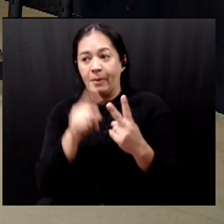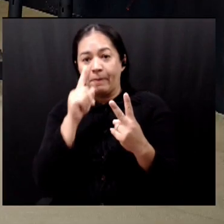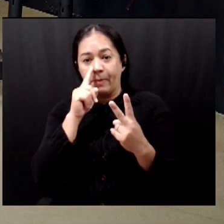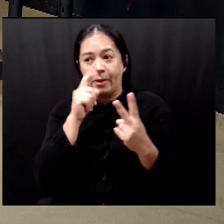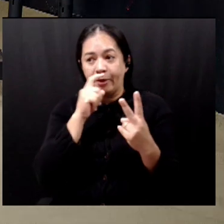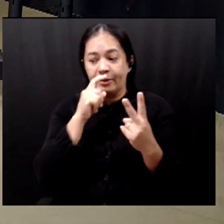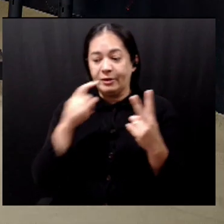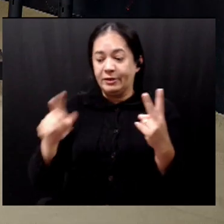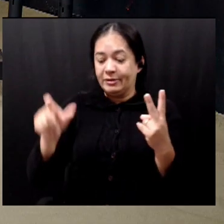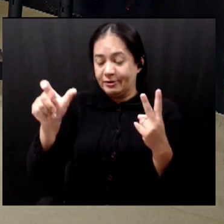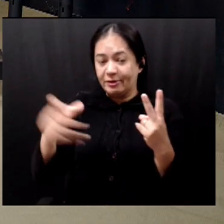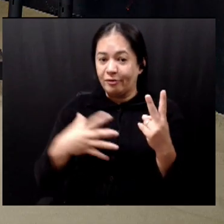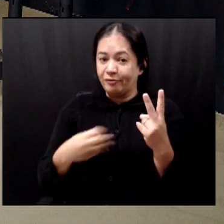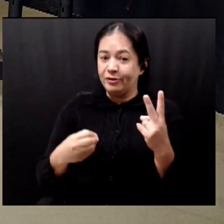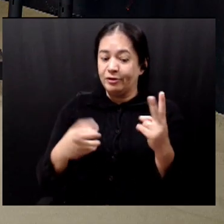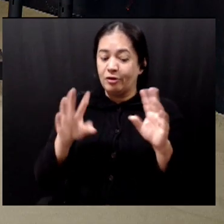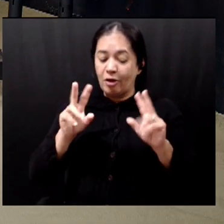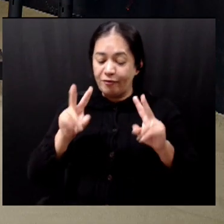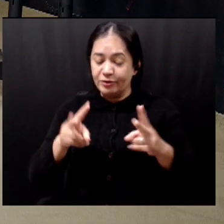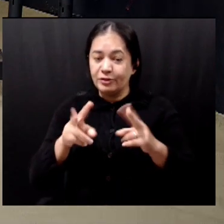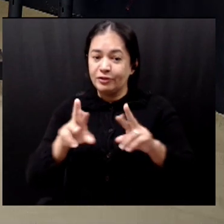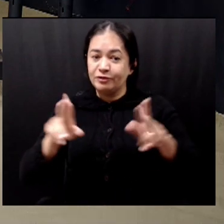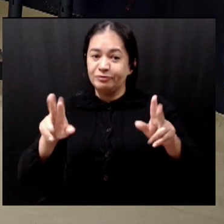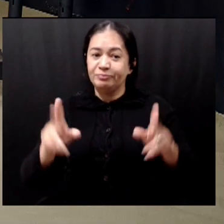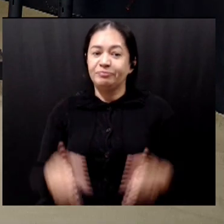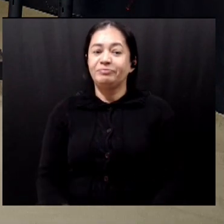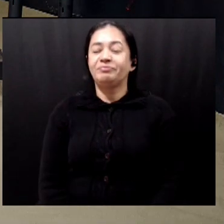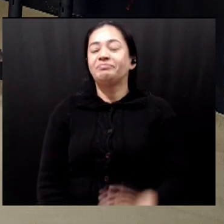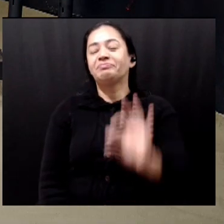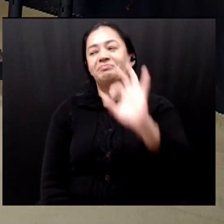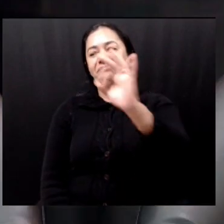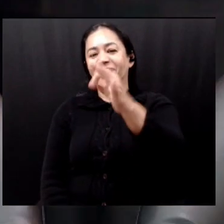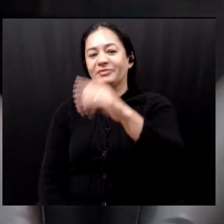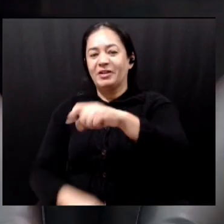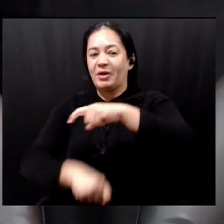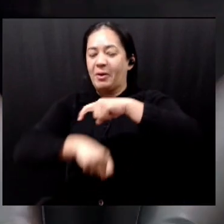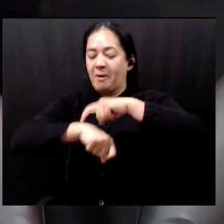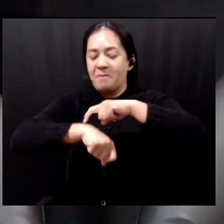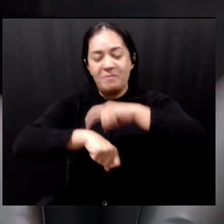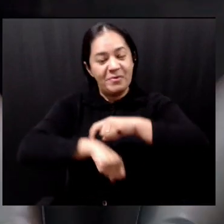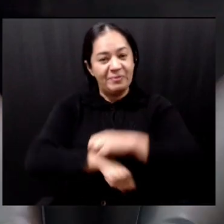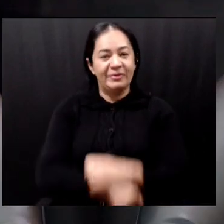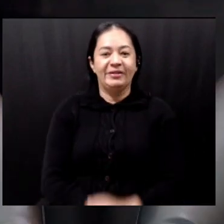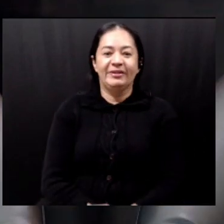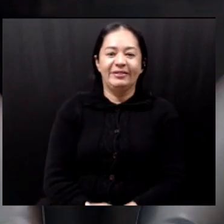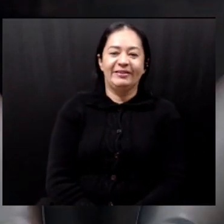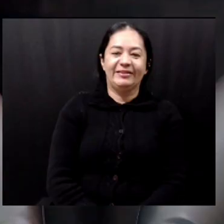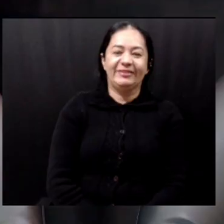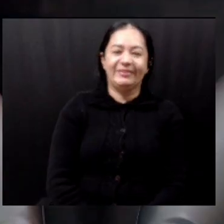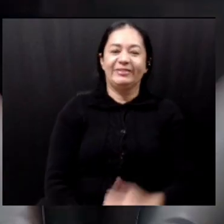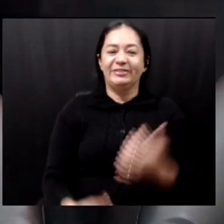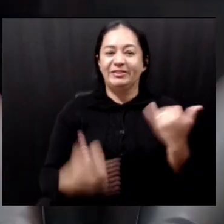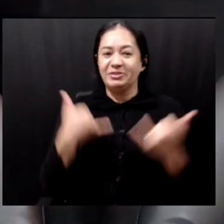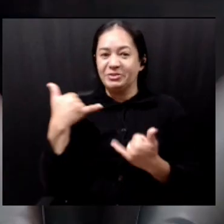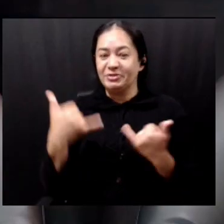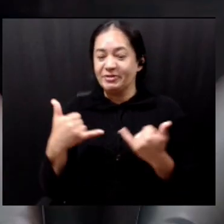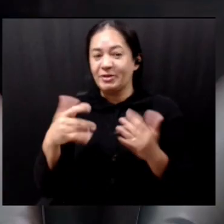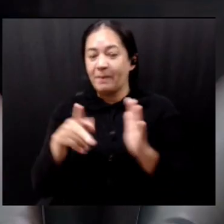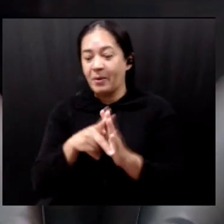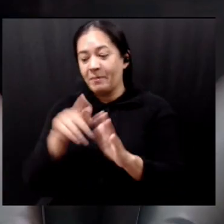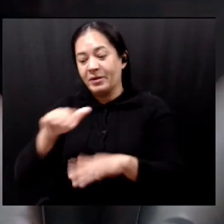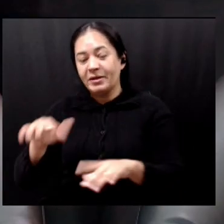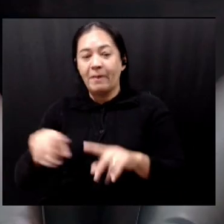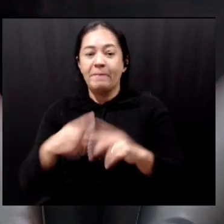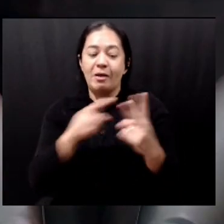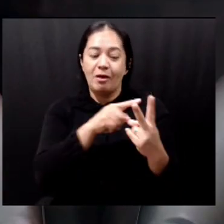às férias escolares, né? Com certeza, um momento ali de muita diversão para a criança, mas os pais ficam um pouco